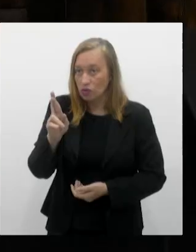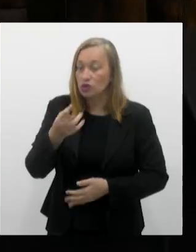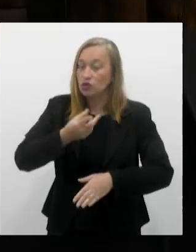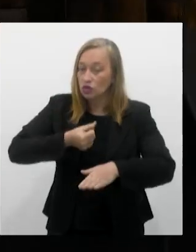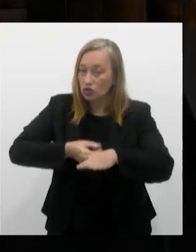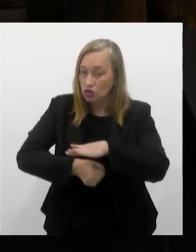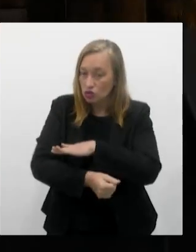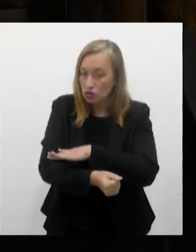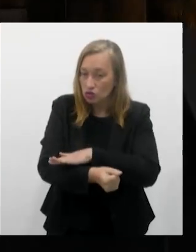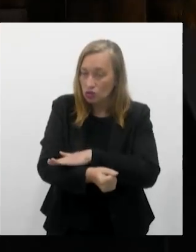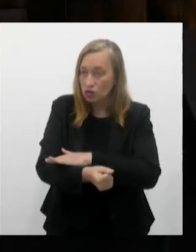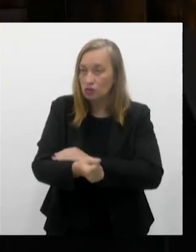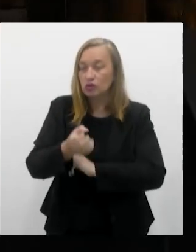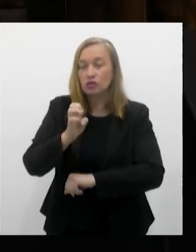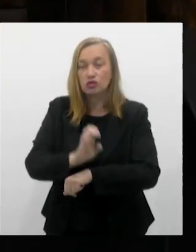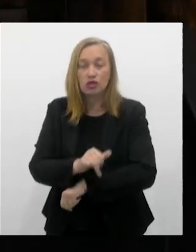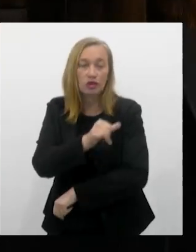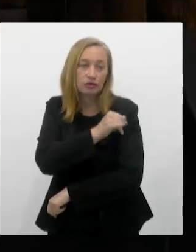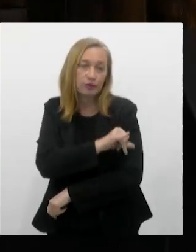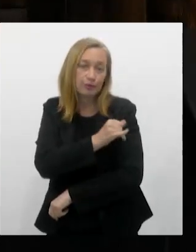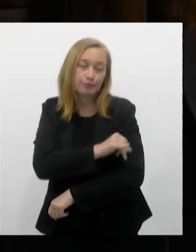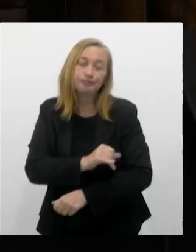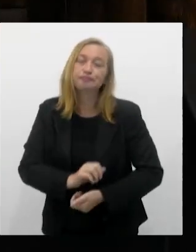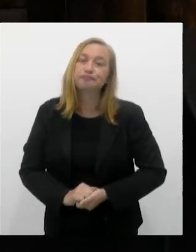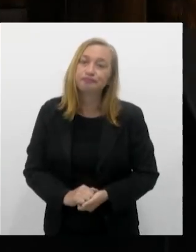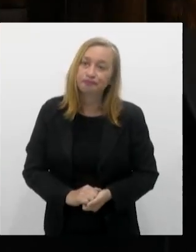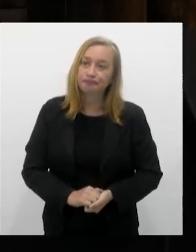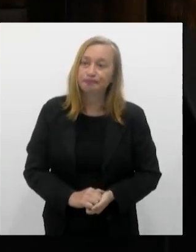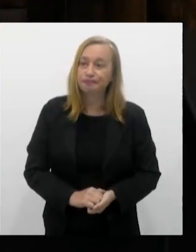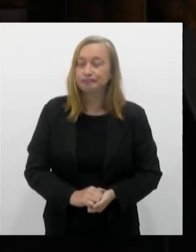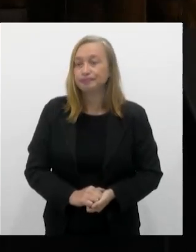recursos do Estado do Rio de Janeiro.